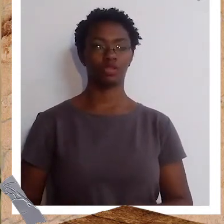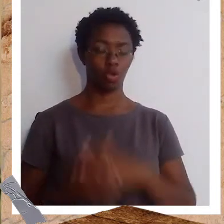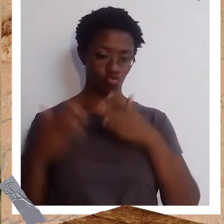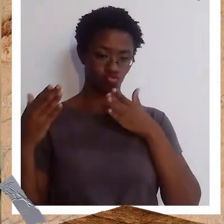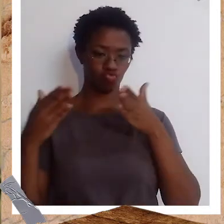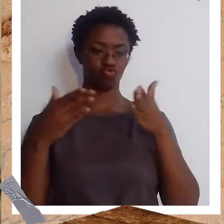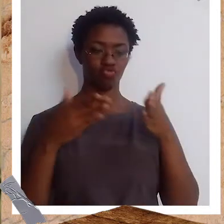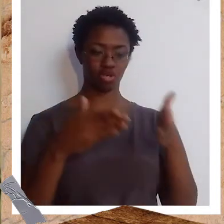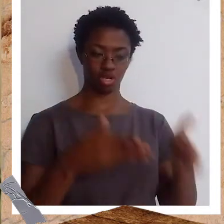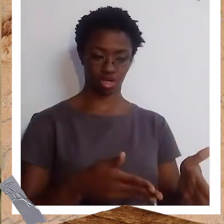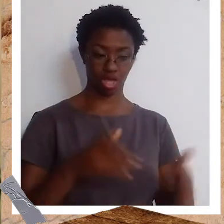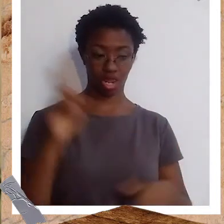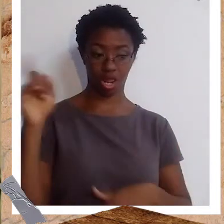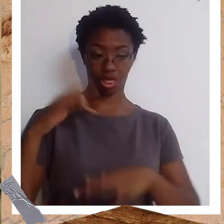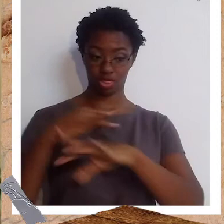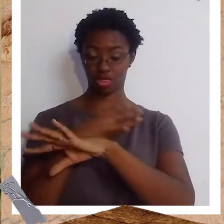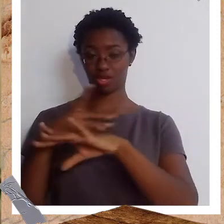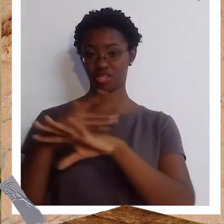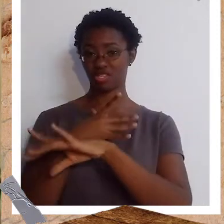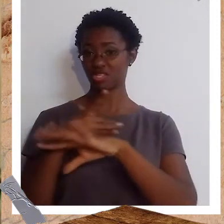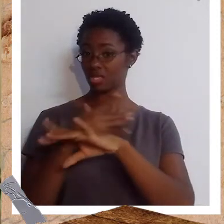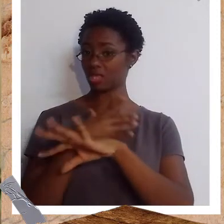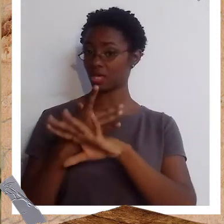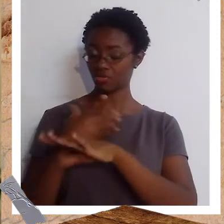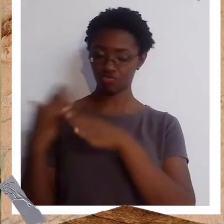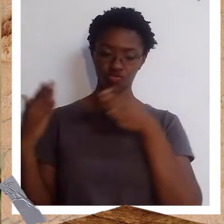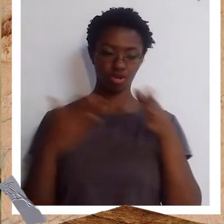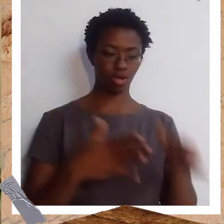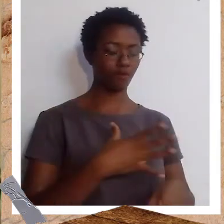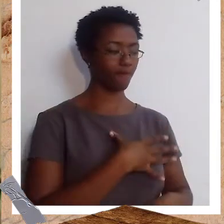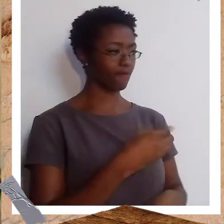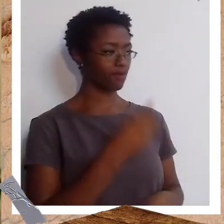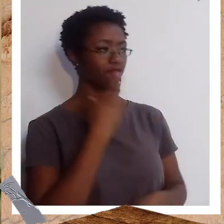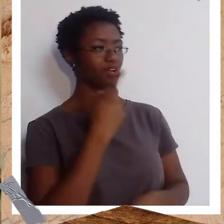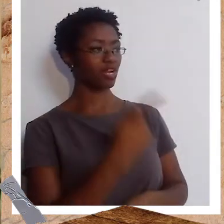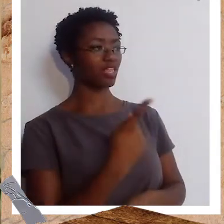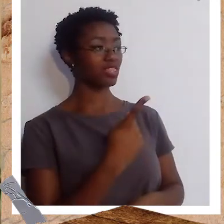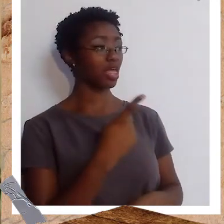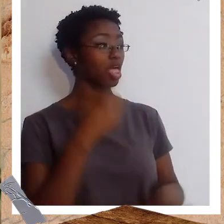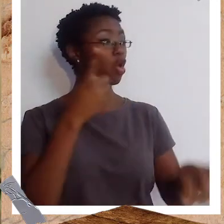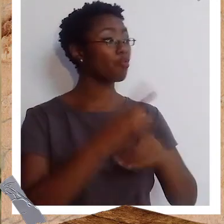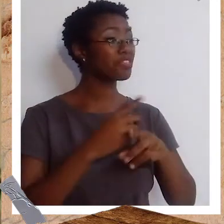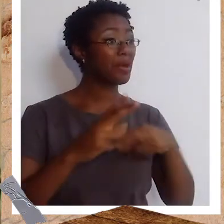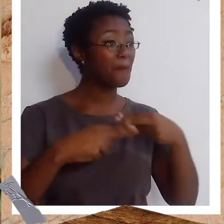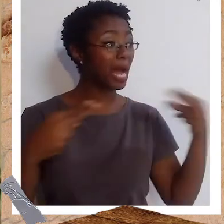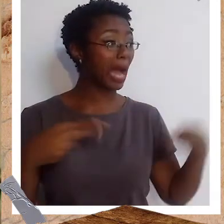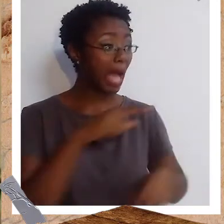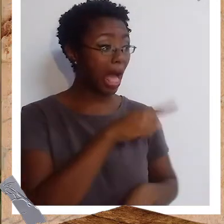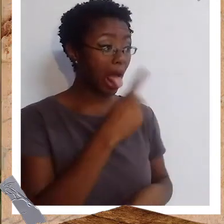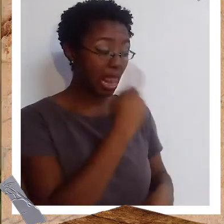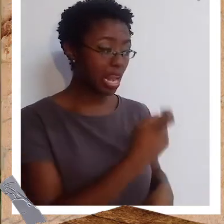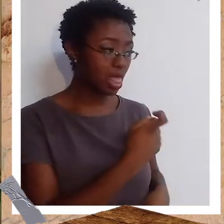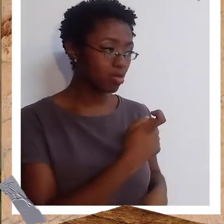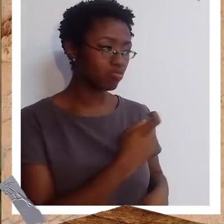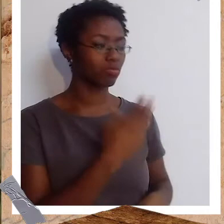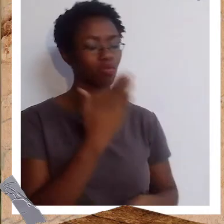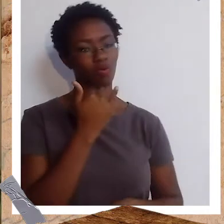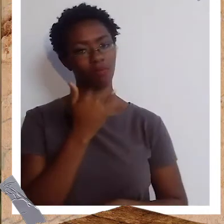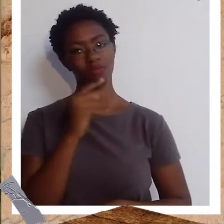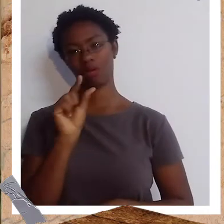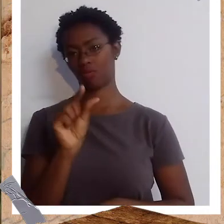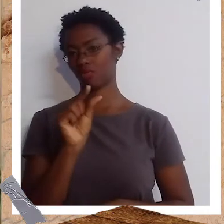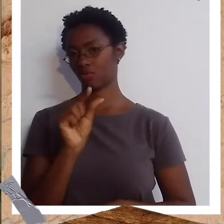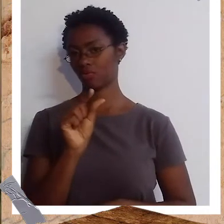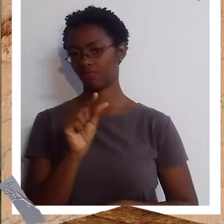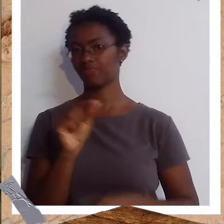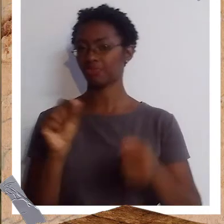palácio, que é a cidade, os meus filhos vieram dizer-me que haviam encontrado macarrão no lixo. E a comida era pouca. Eu fiz um